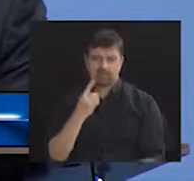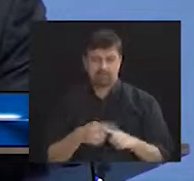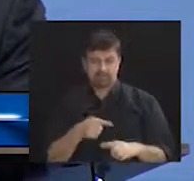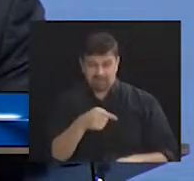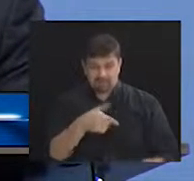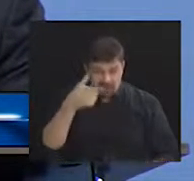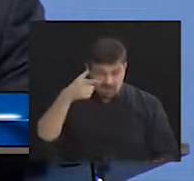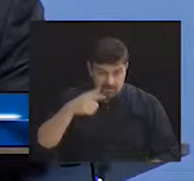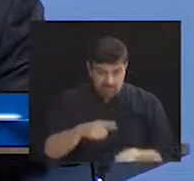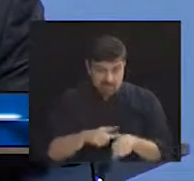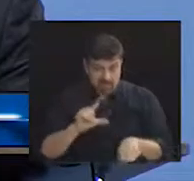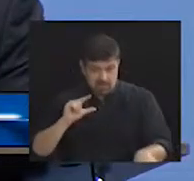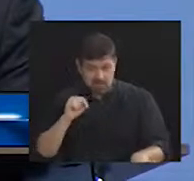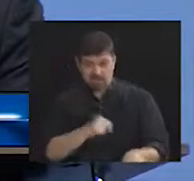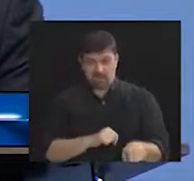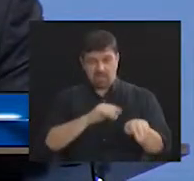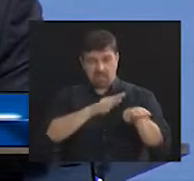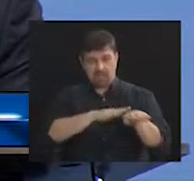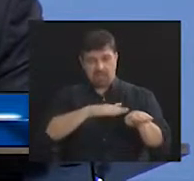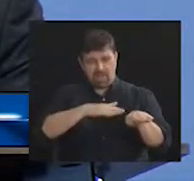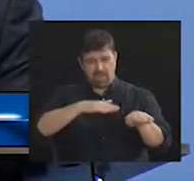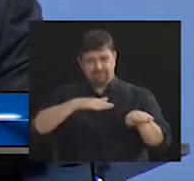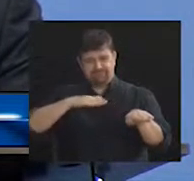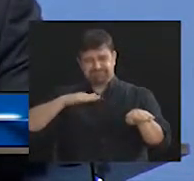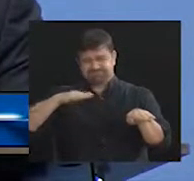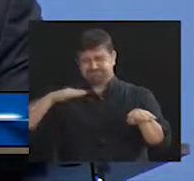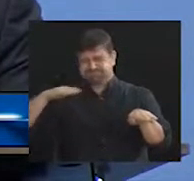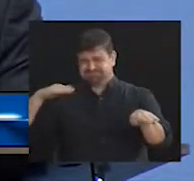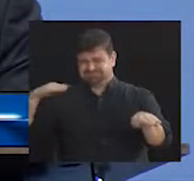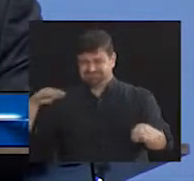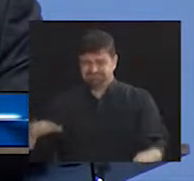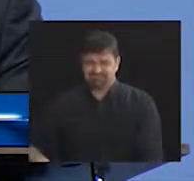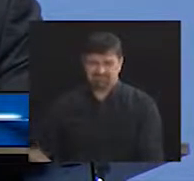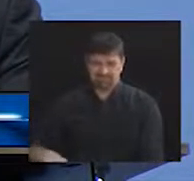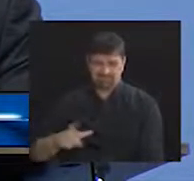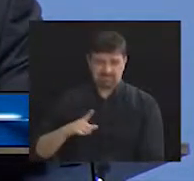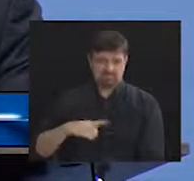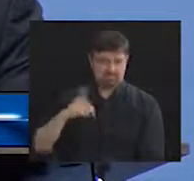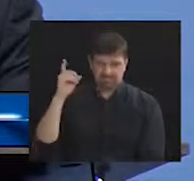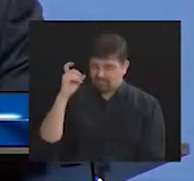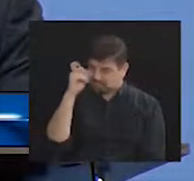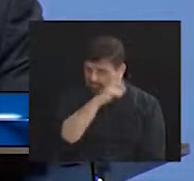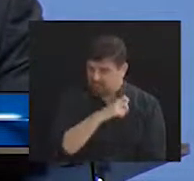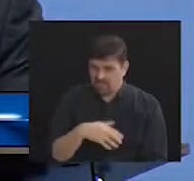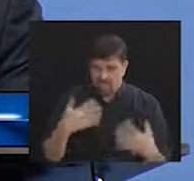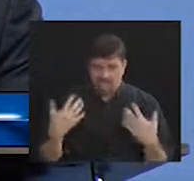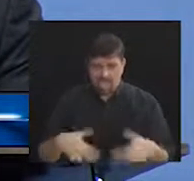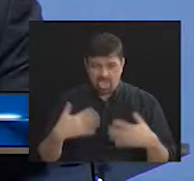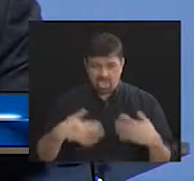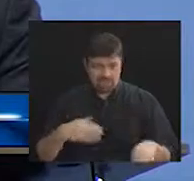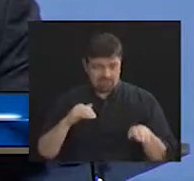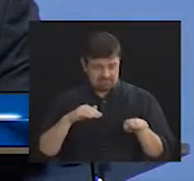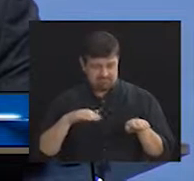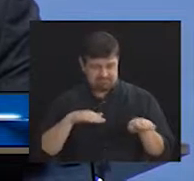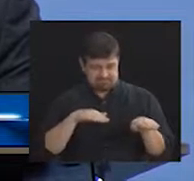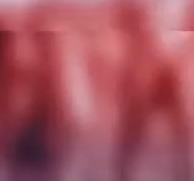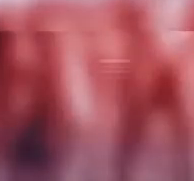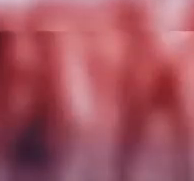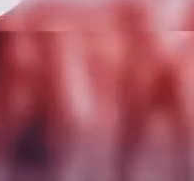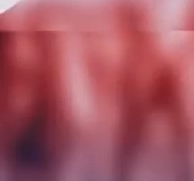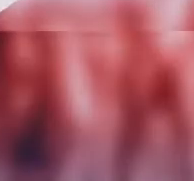a área onde bolava tudo ali a saída do dom pedro para aa a aa rodovia magalhães